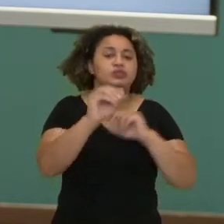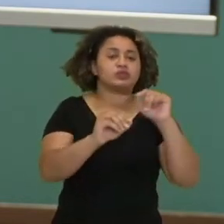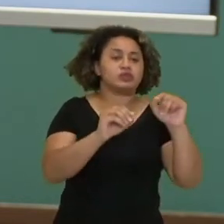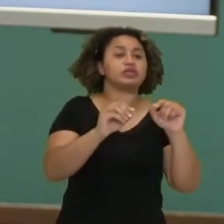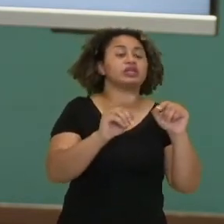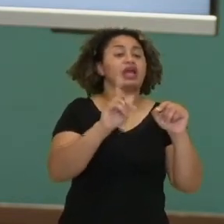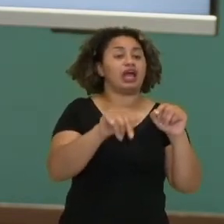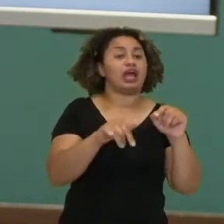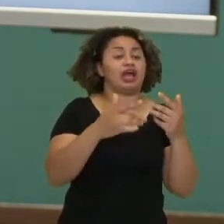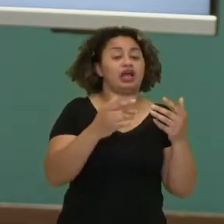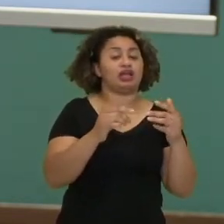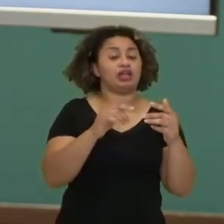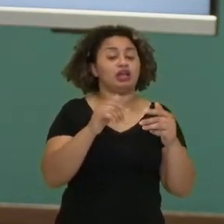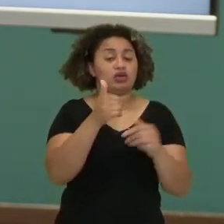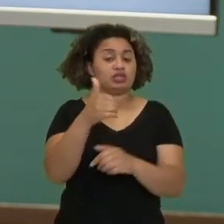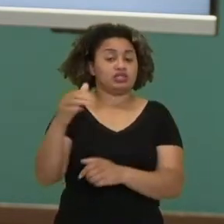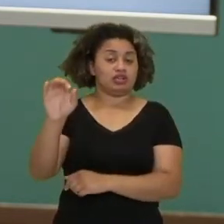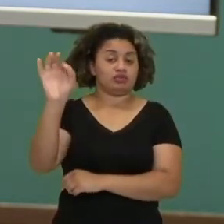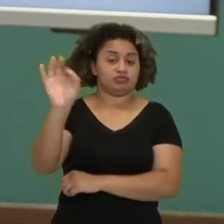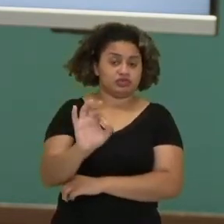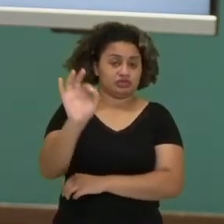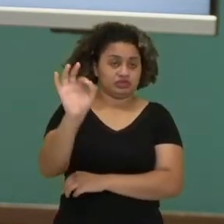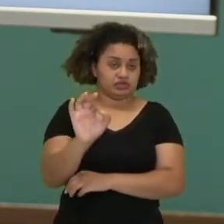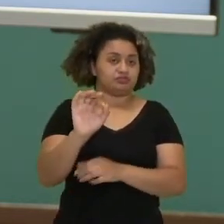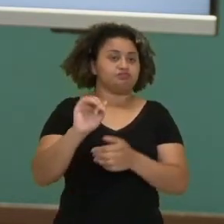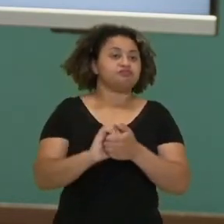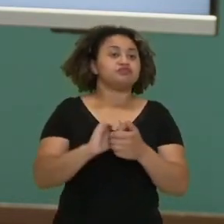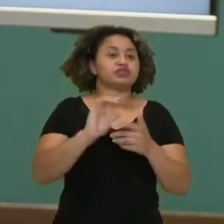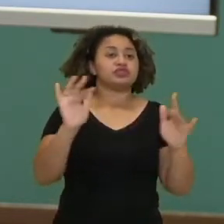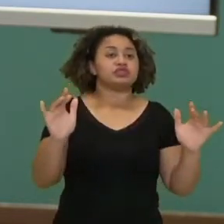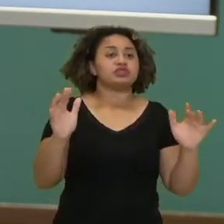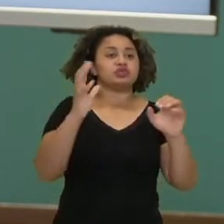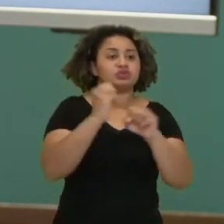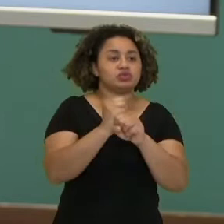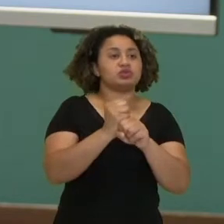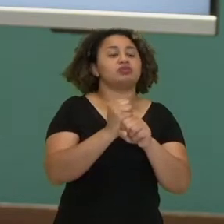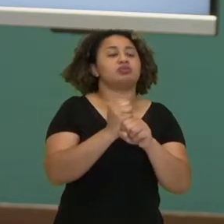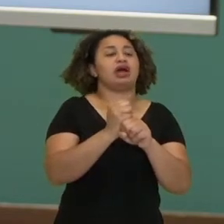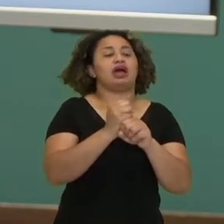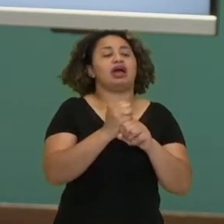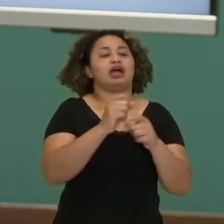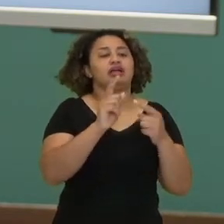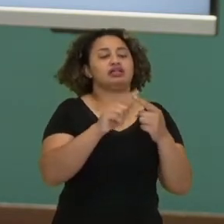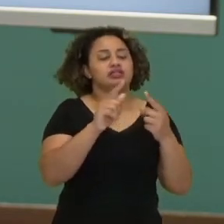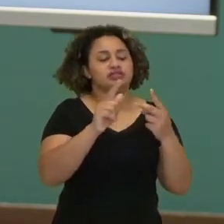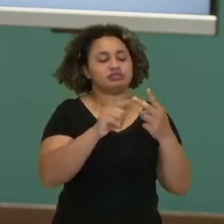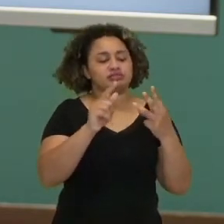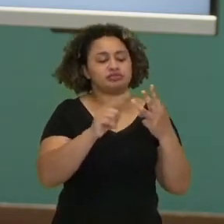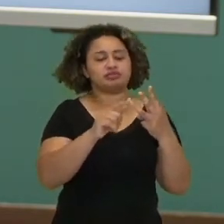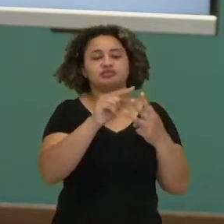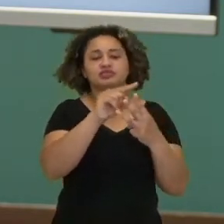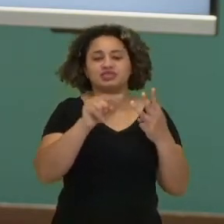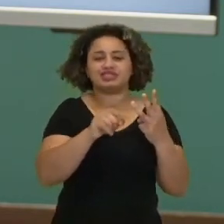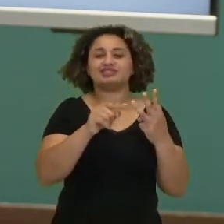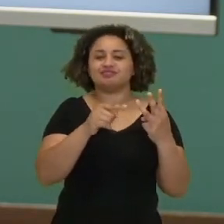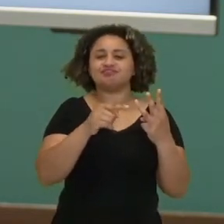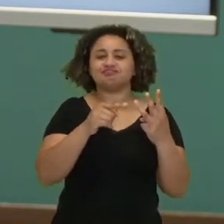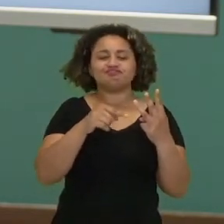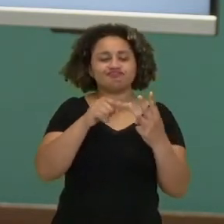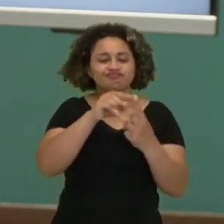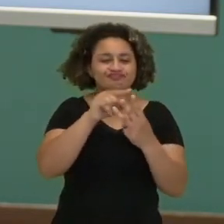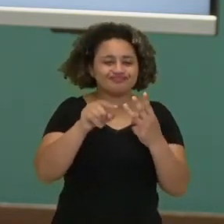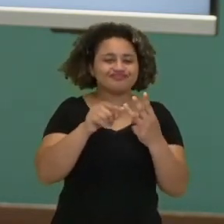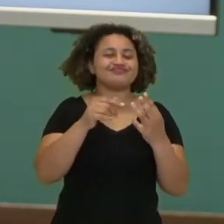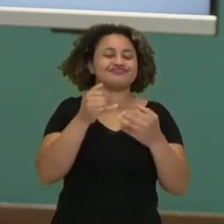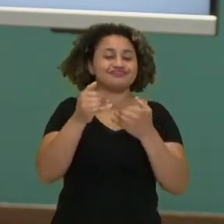elas correspondem a 100%. Então, se eu somar todos os jogos de Luísa, Pedro e Helena, eu